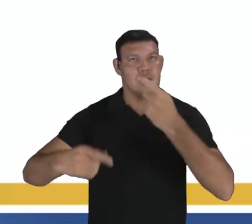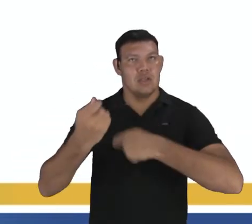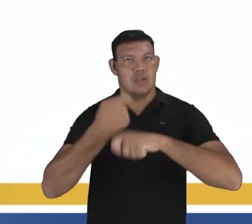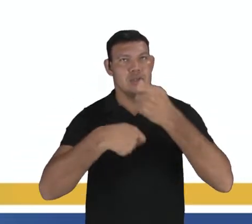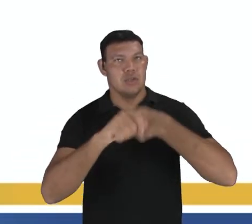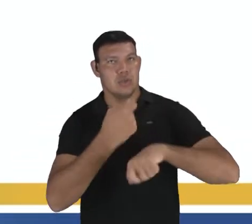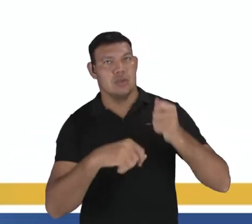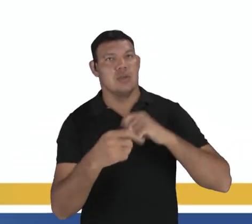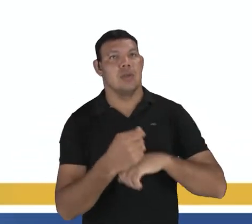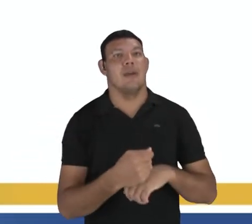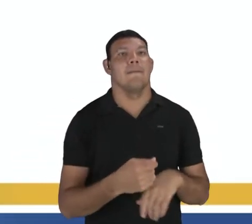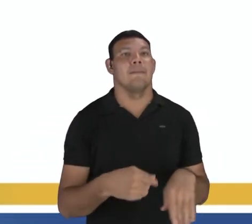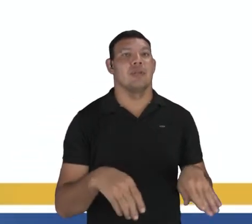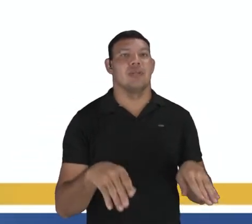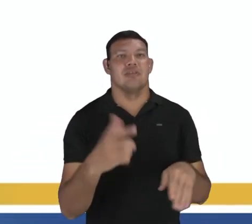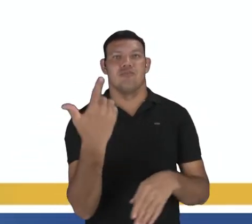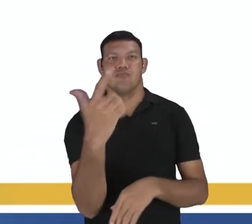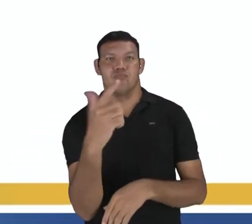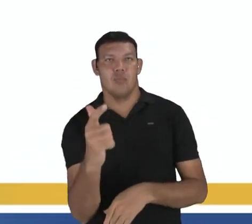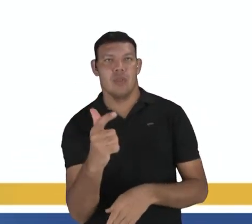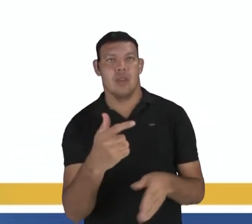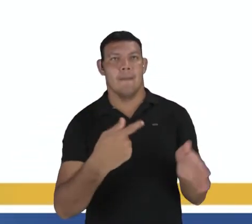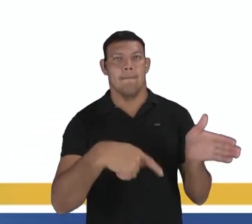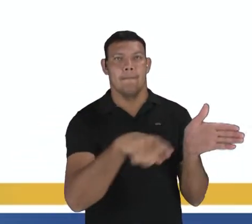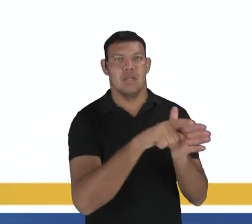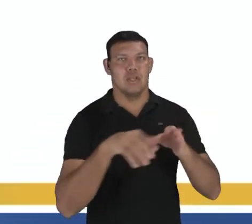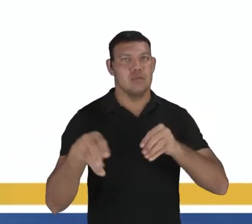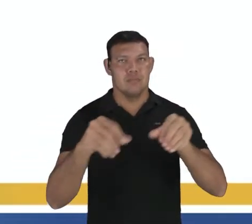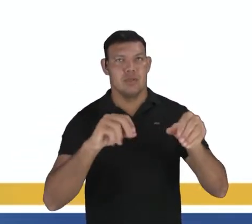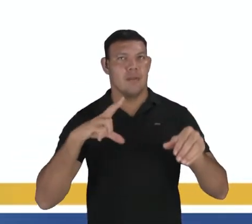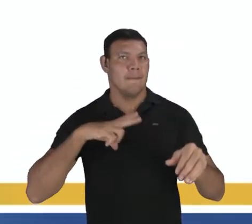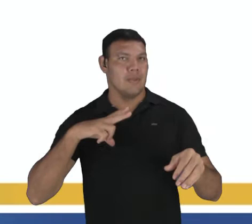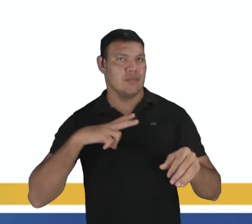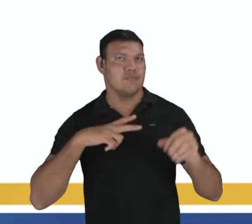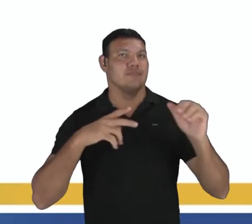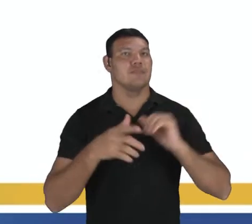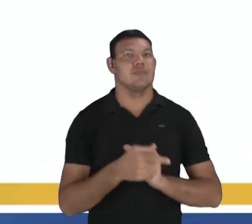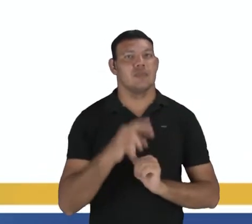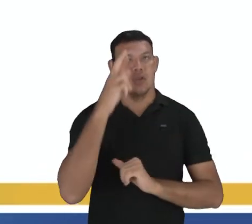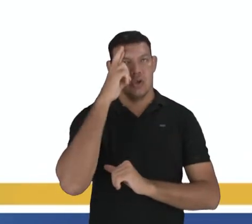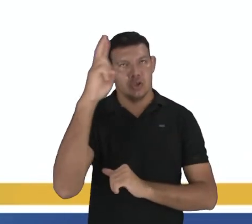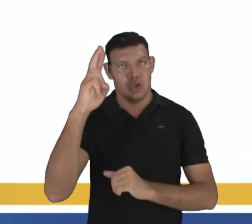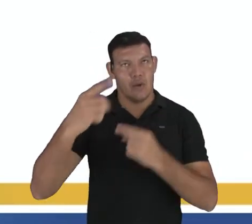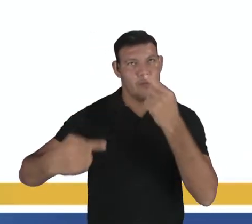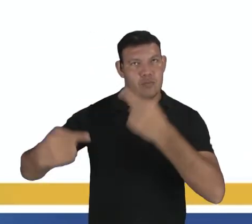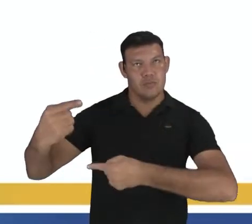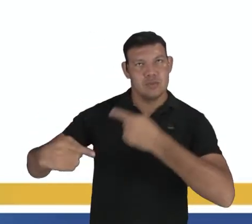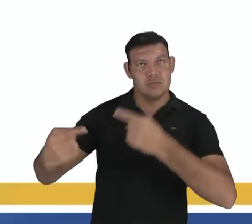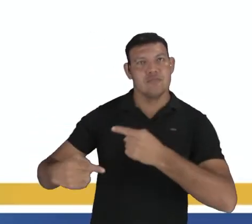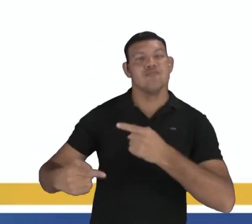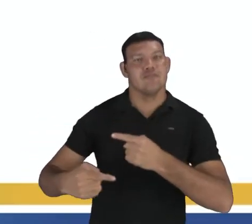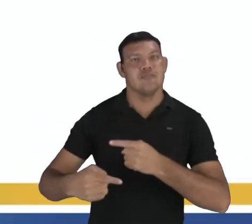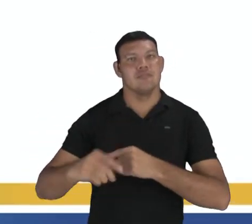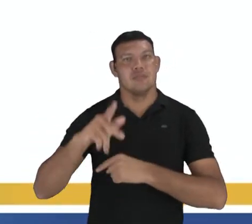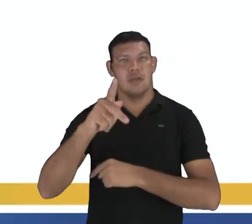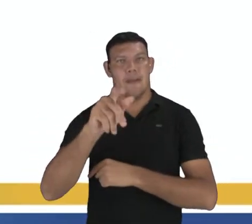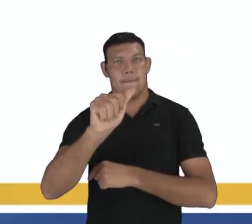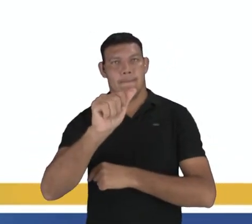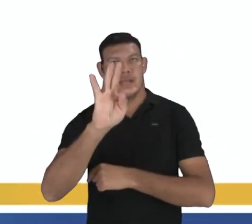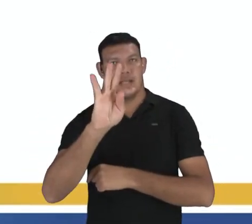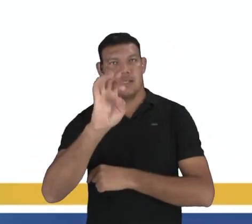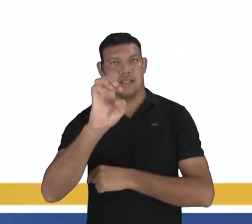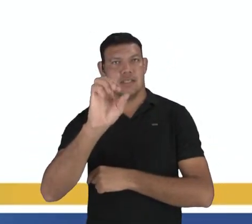sumérios, pessoal, é a escrita cuneiforme, né? Eles são responsáveis pela forma de escrita mais antiga que se